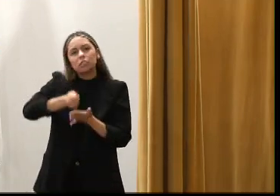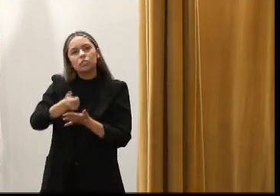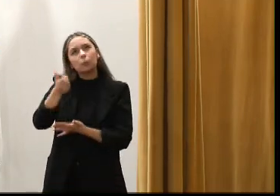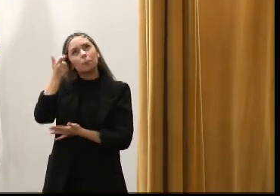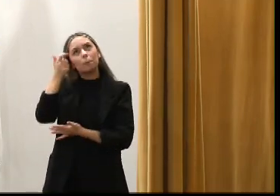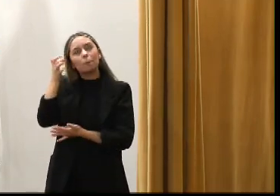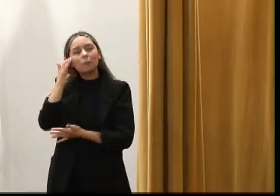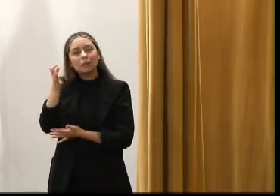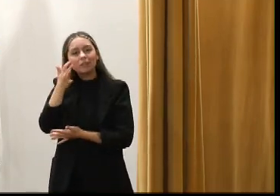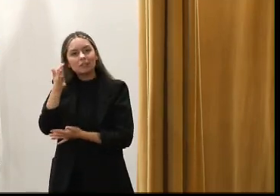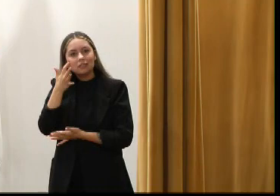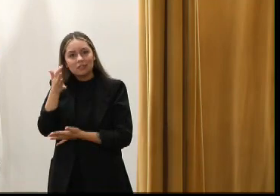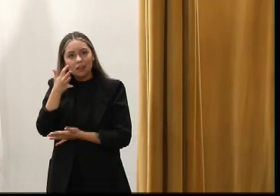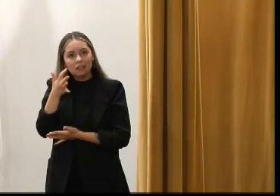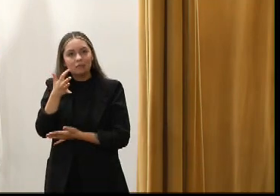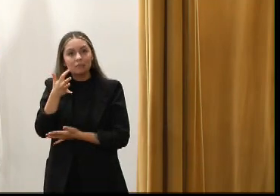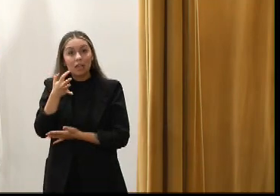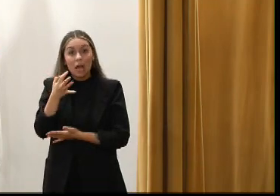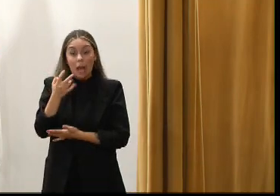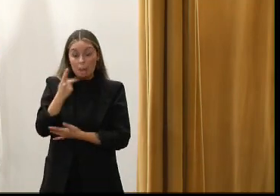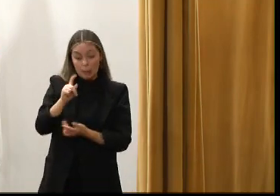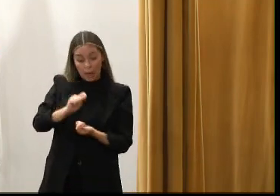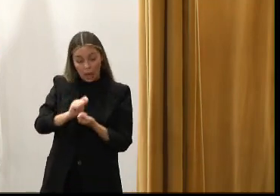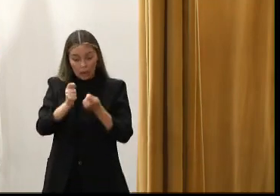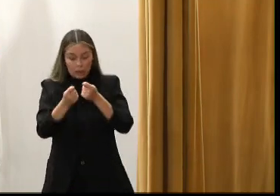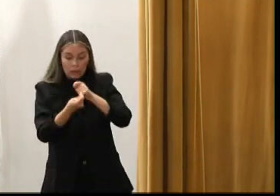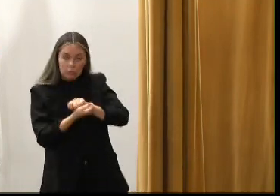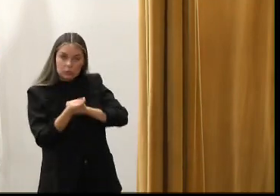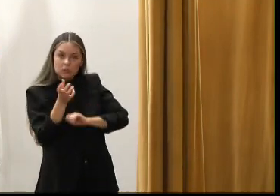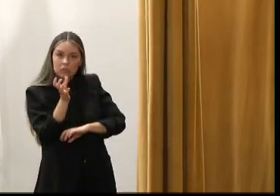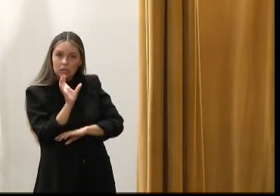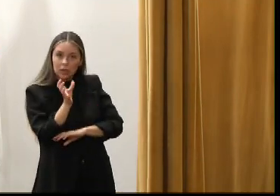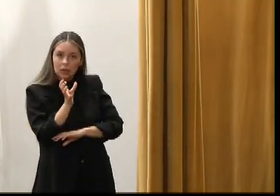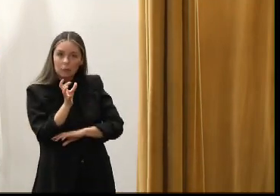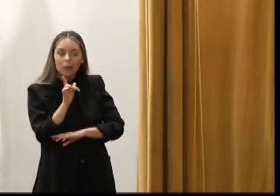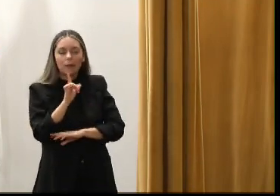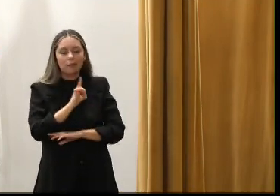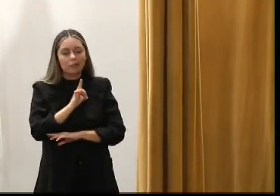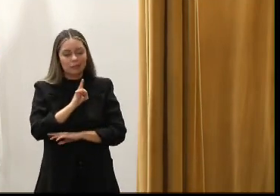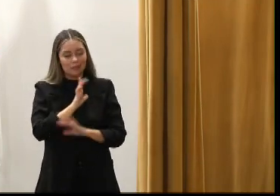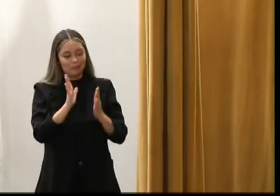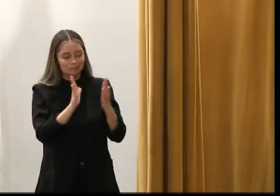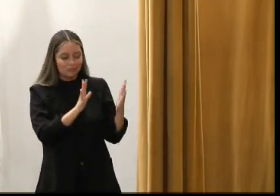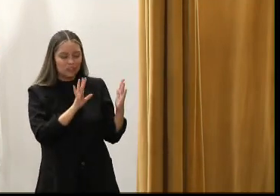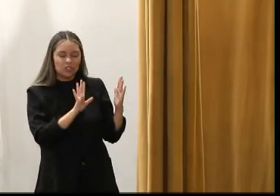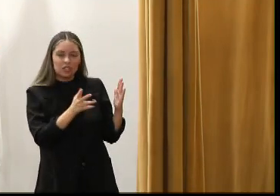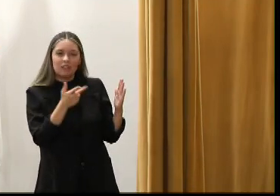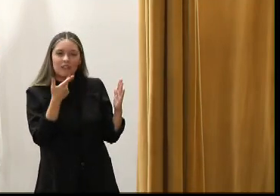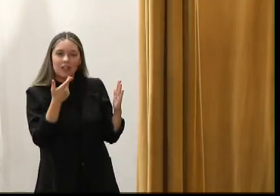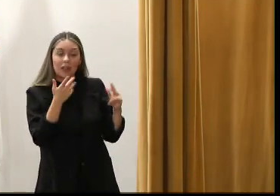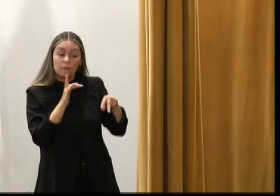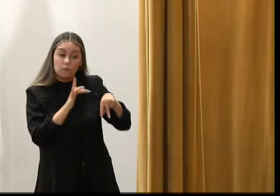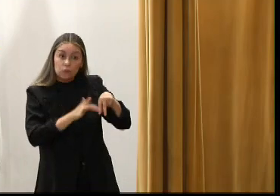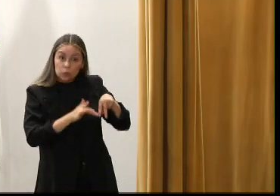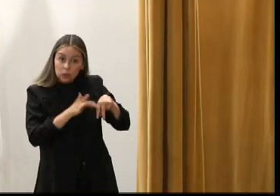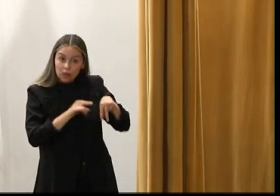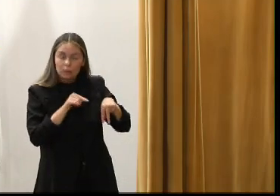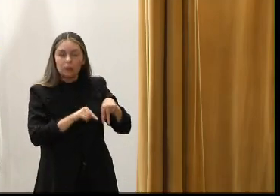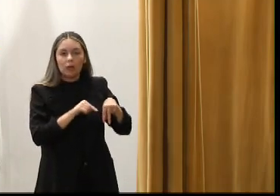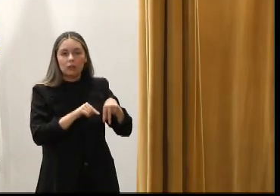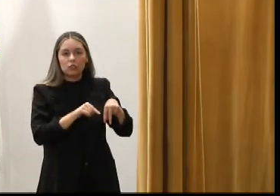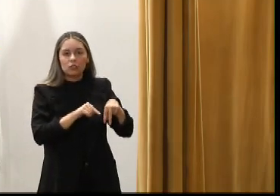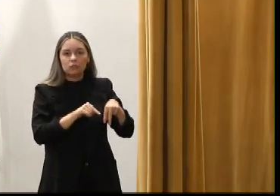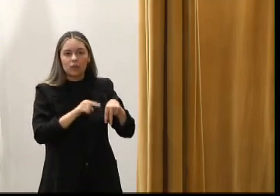pensadas para adaptação climática envolve, de um lado, como eu disse antes, vulnerabilidade,